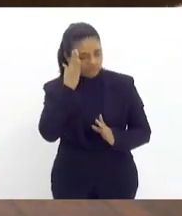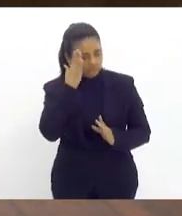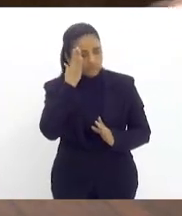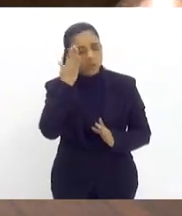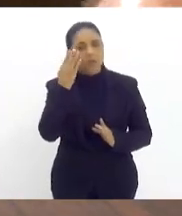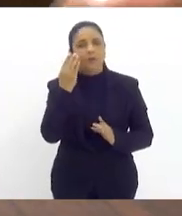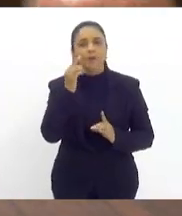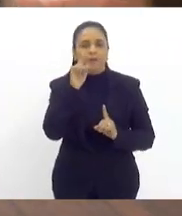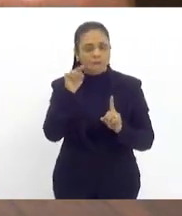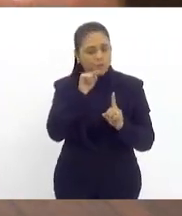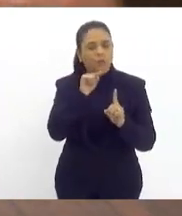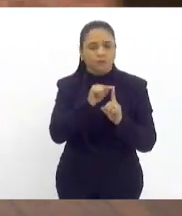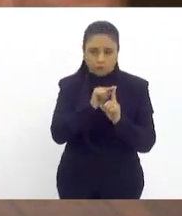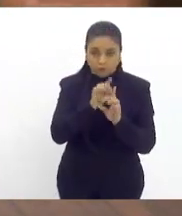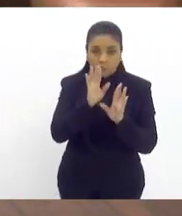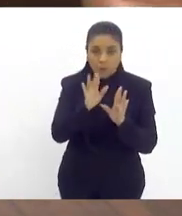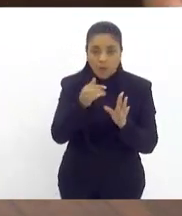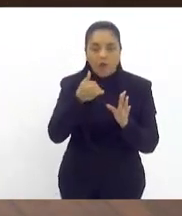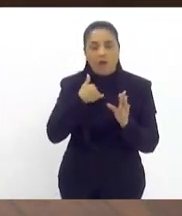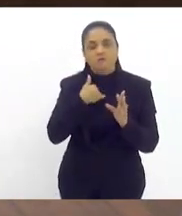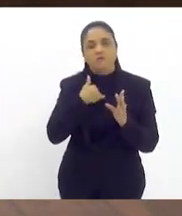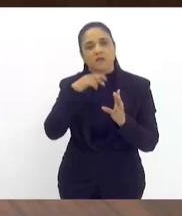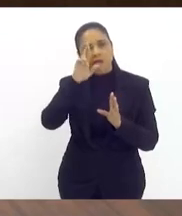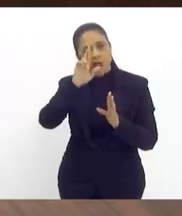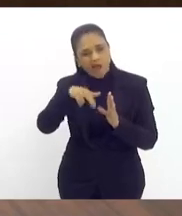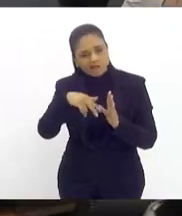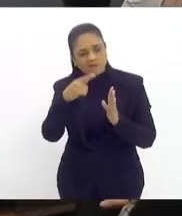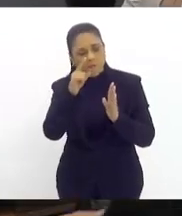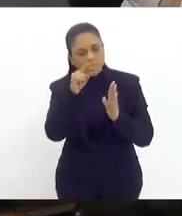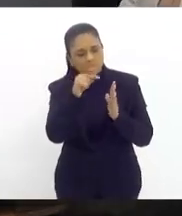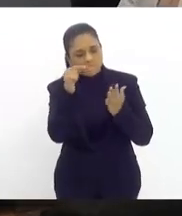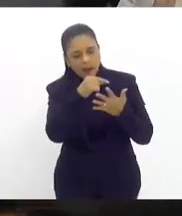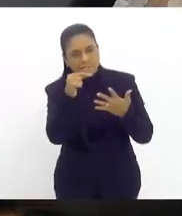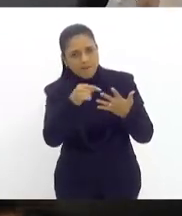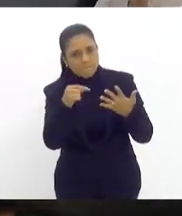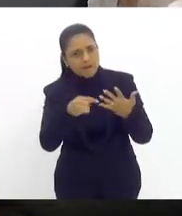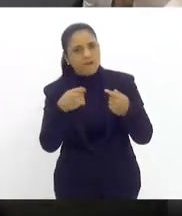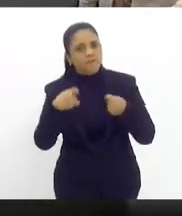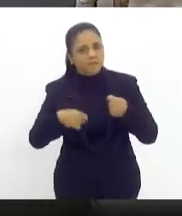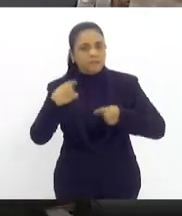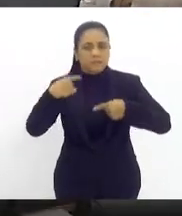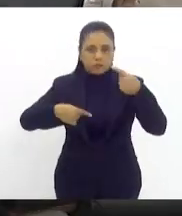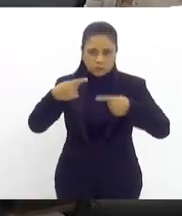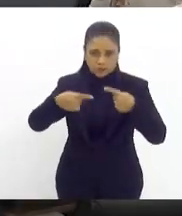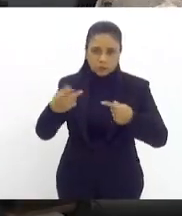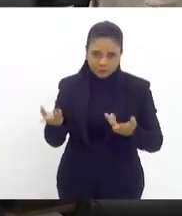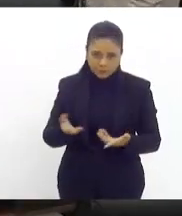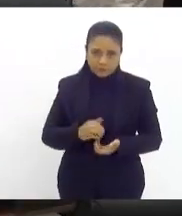pelas razões apontadas nós nos abstivemos. Senhor presidente